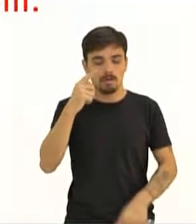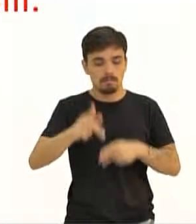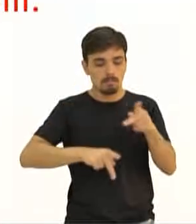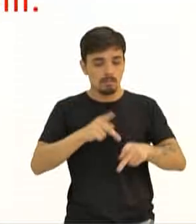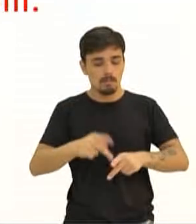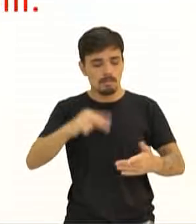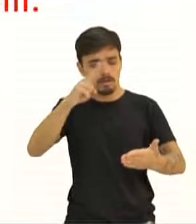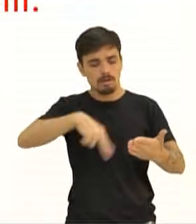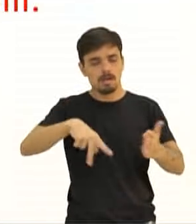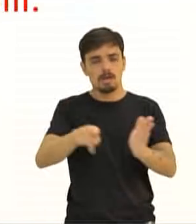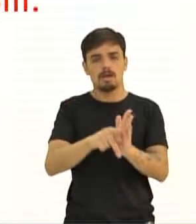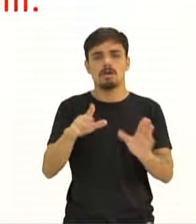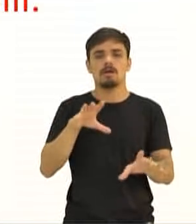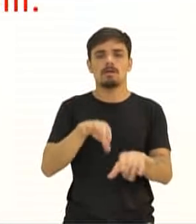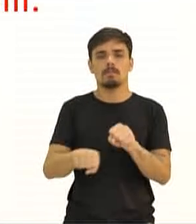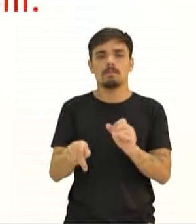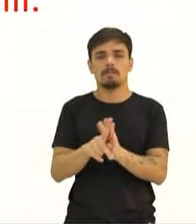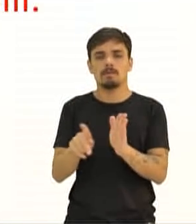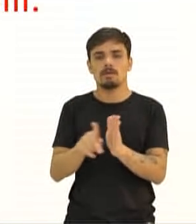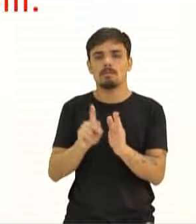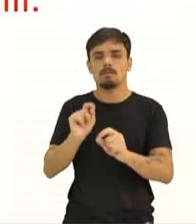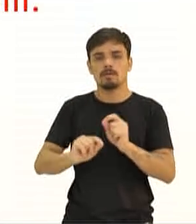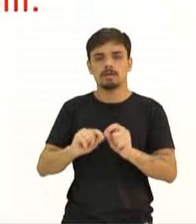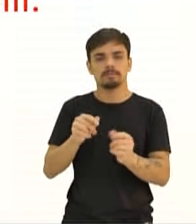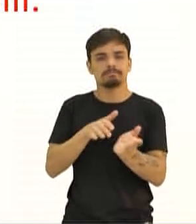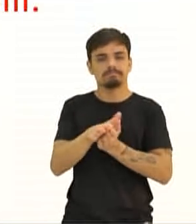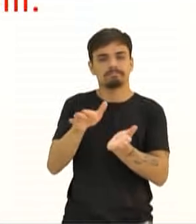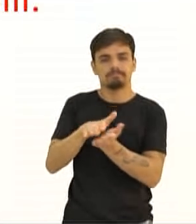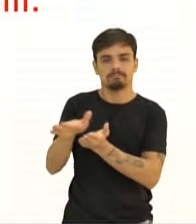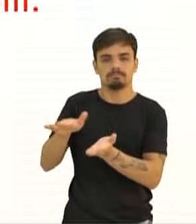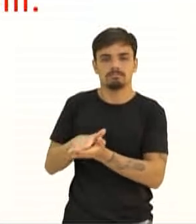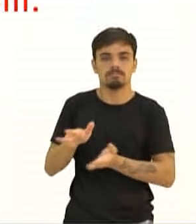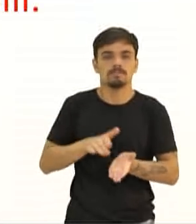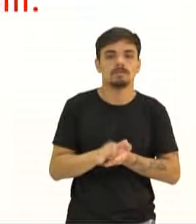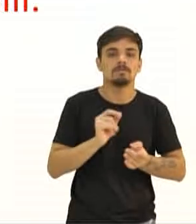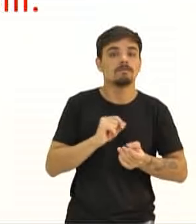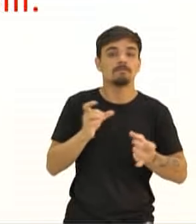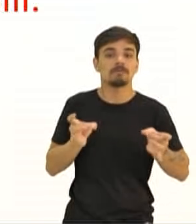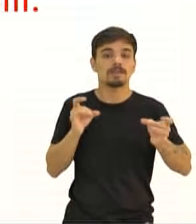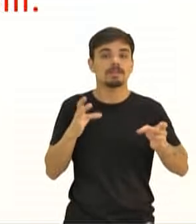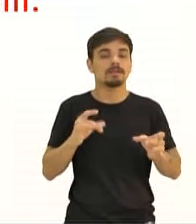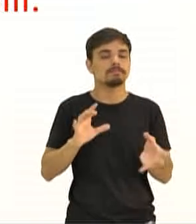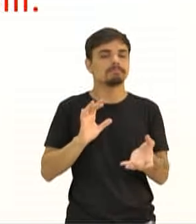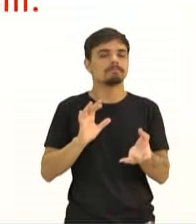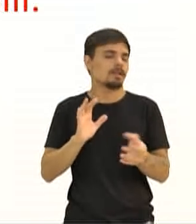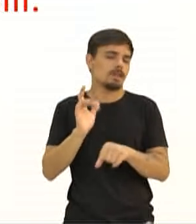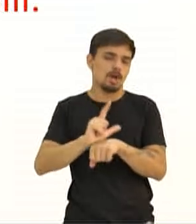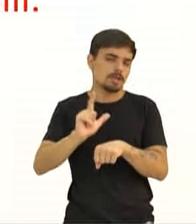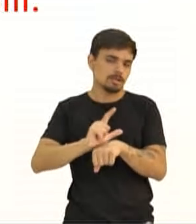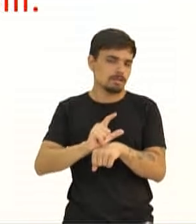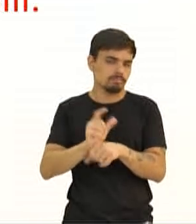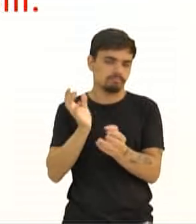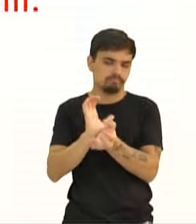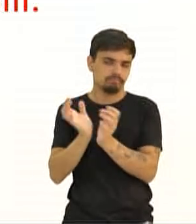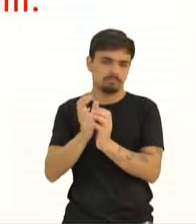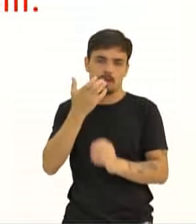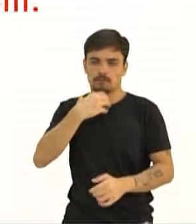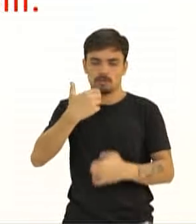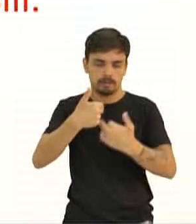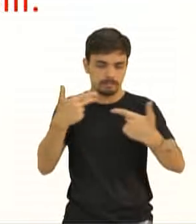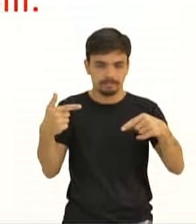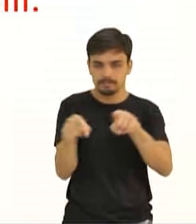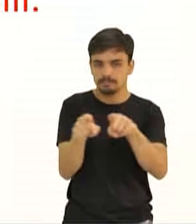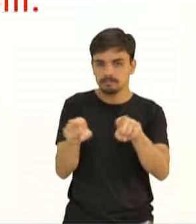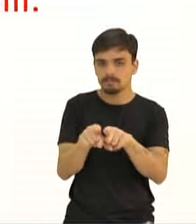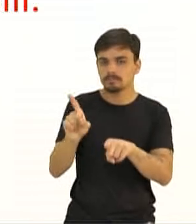público-leitor é formado pelos consumidores de produtos vendidos em hortifrutis. Claro, né? Primeiro eu tinha ali quem anuncia e